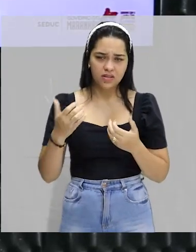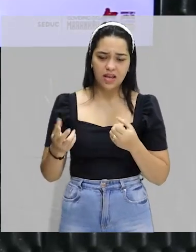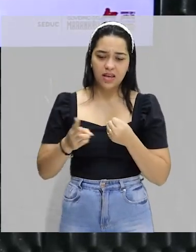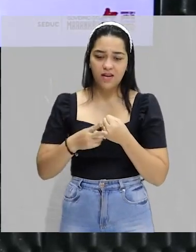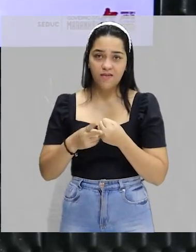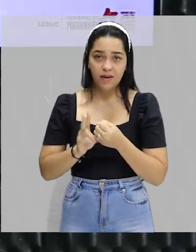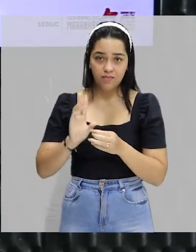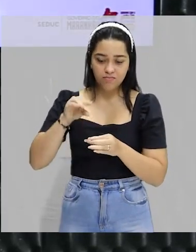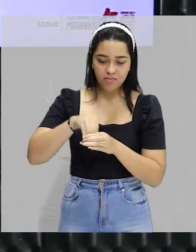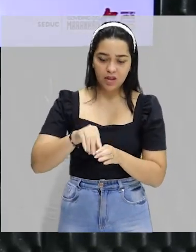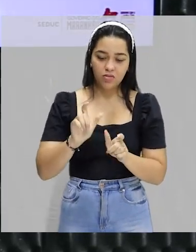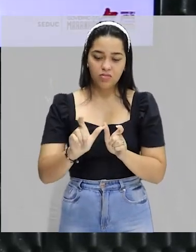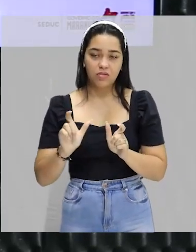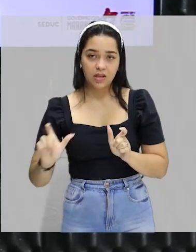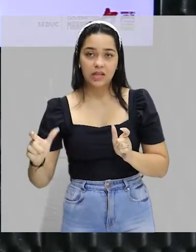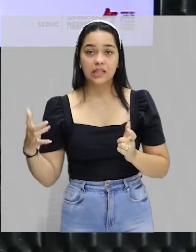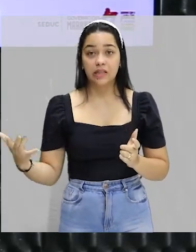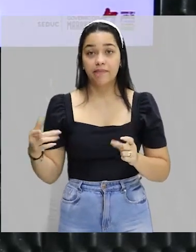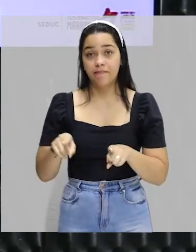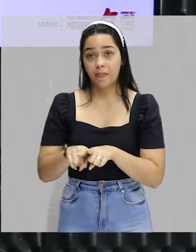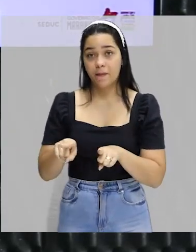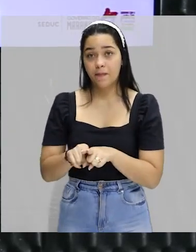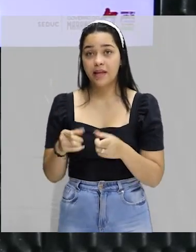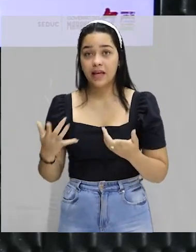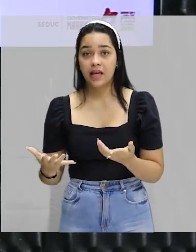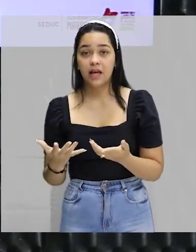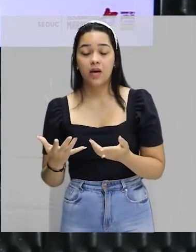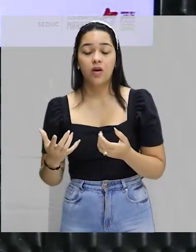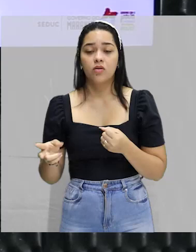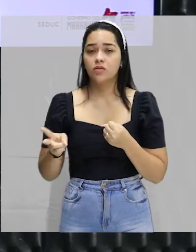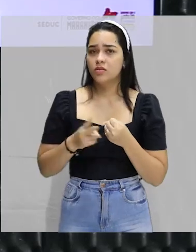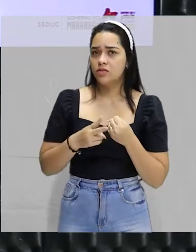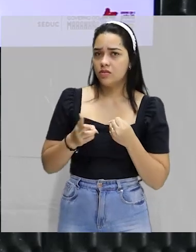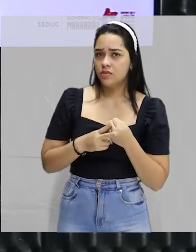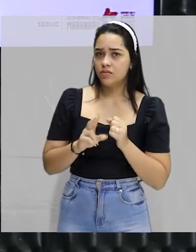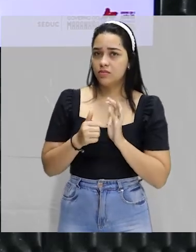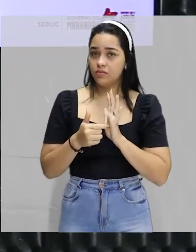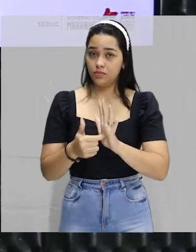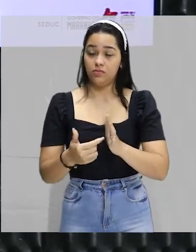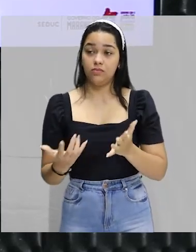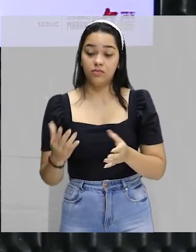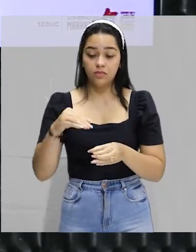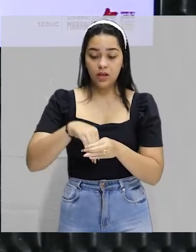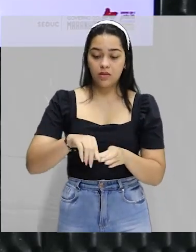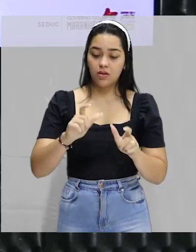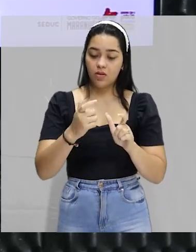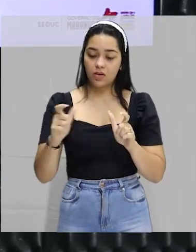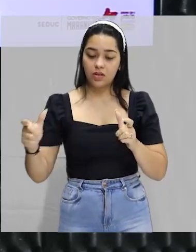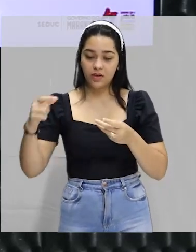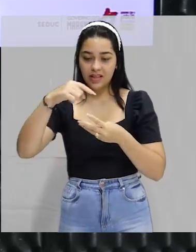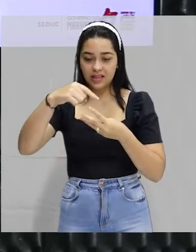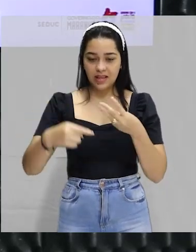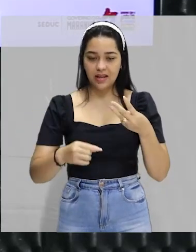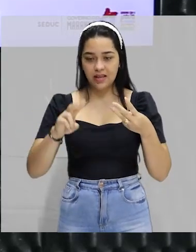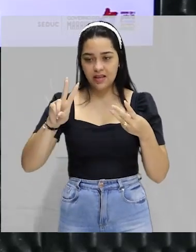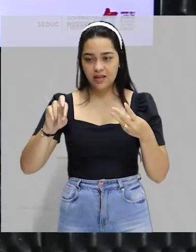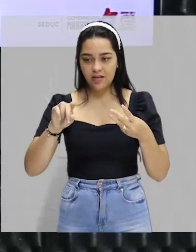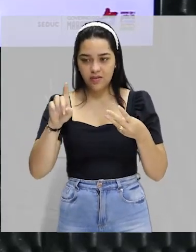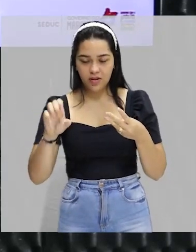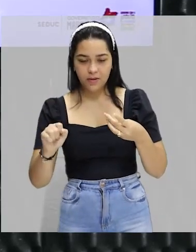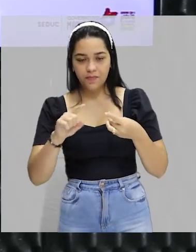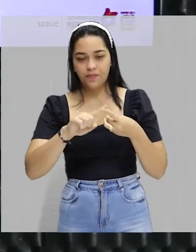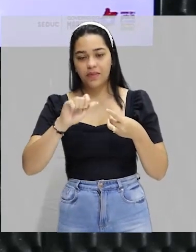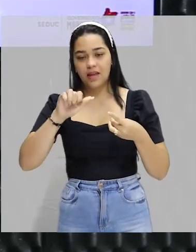vozes do verbo. E vimos que os verbos, né, eles se apresentam dentro da oração em três vozes: voz